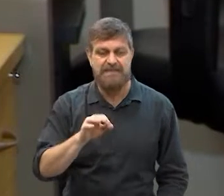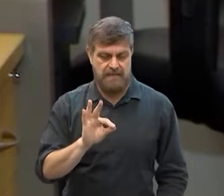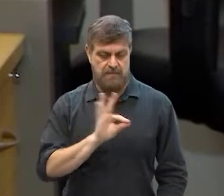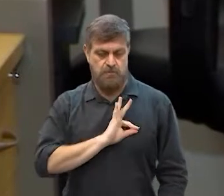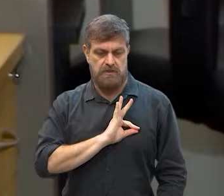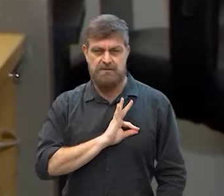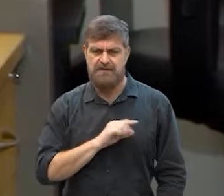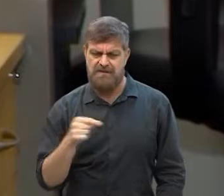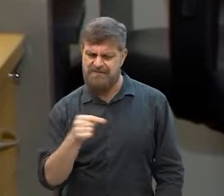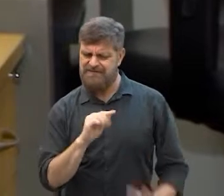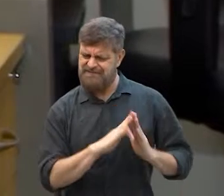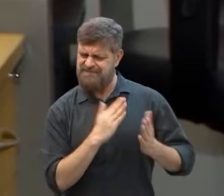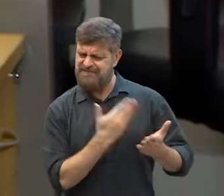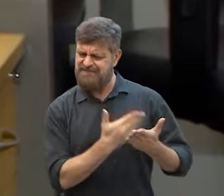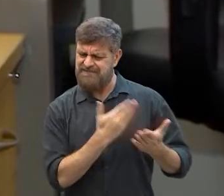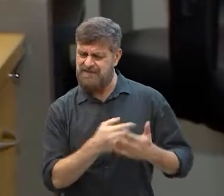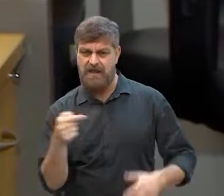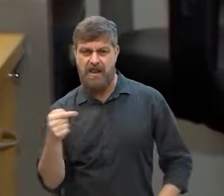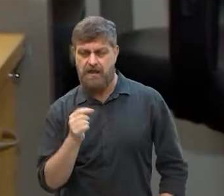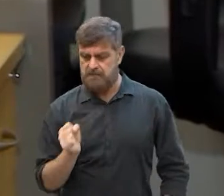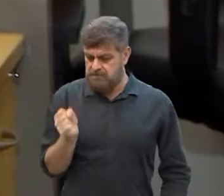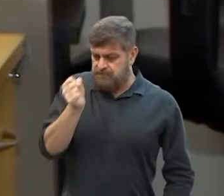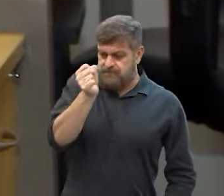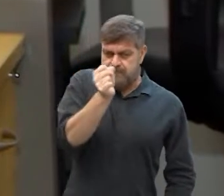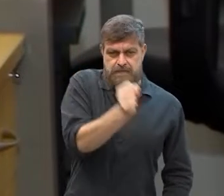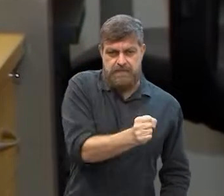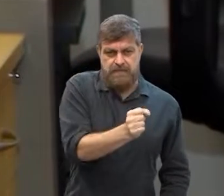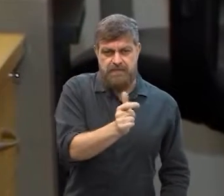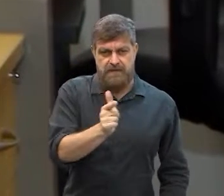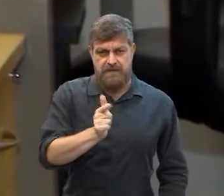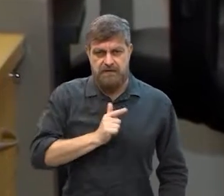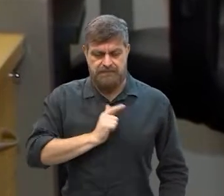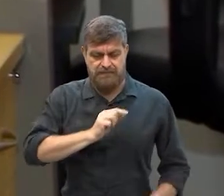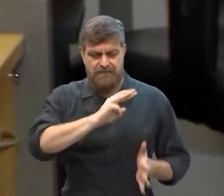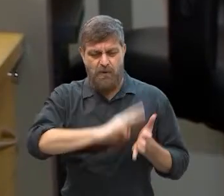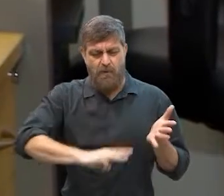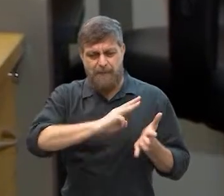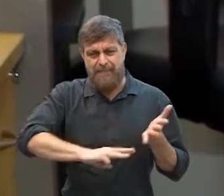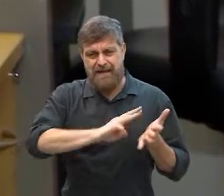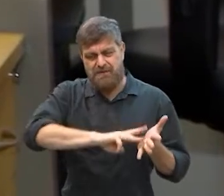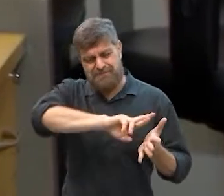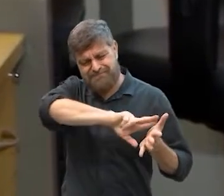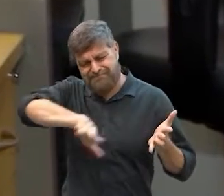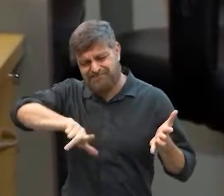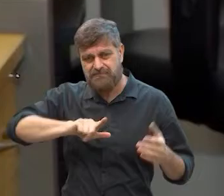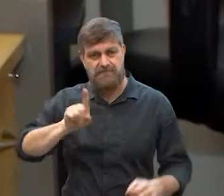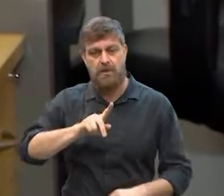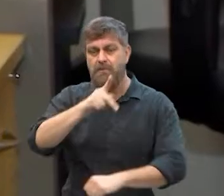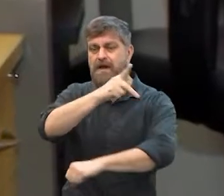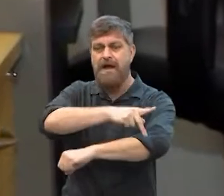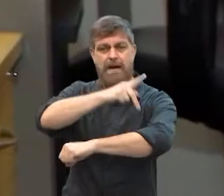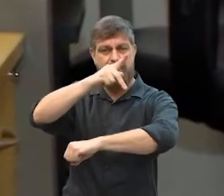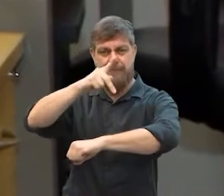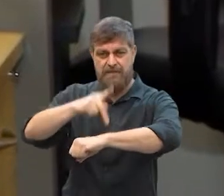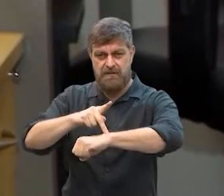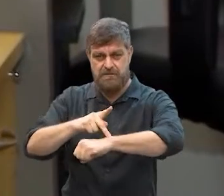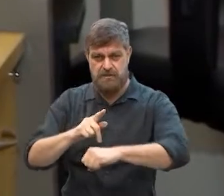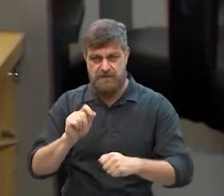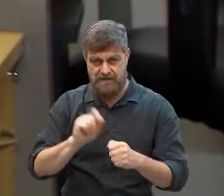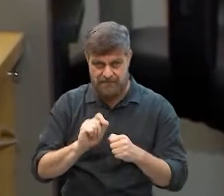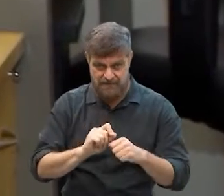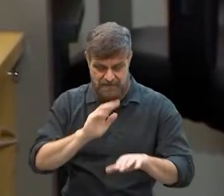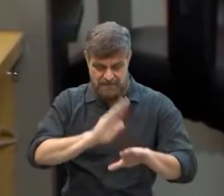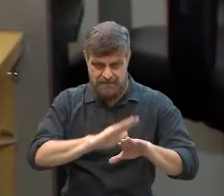levando para a escola um outro tipo de metodologia que não é a pedagogia construída